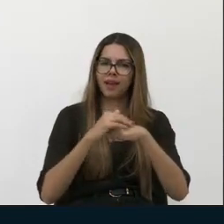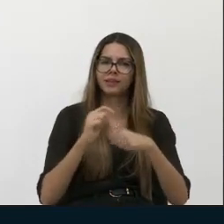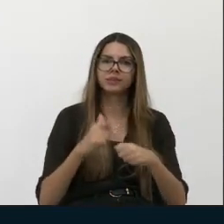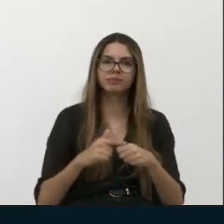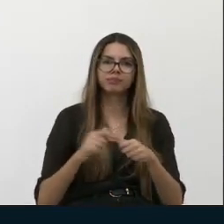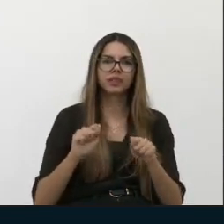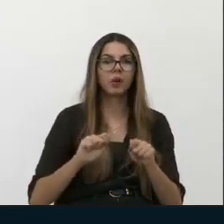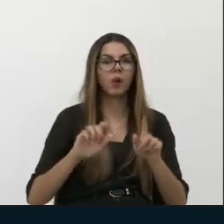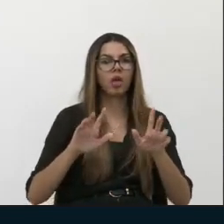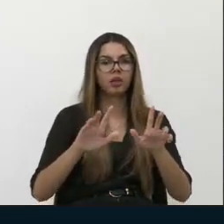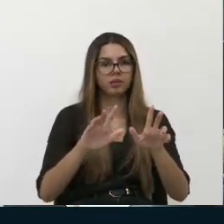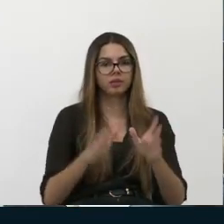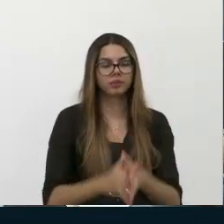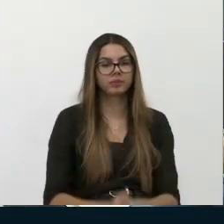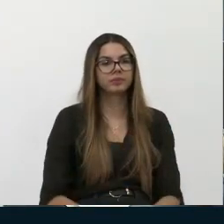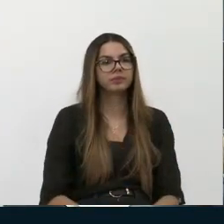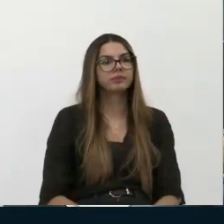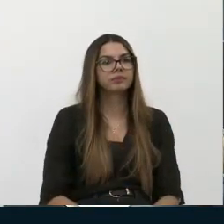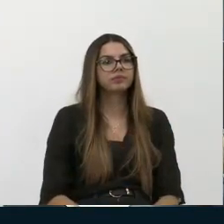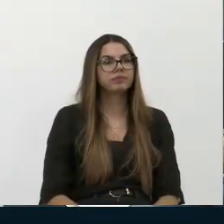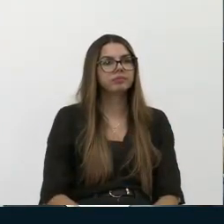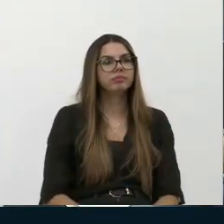presidente.